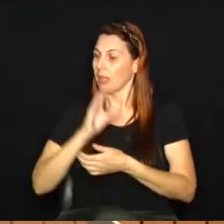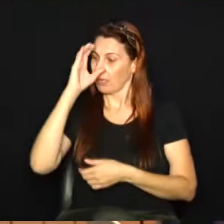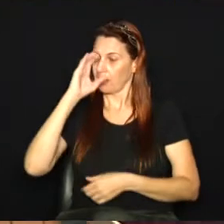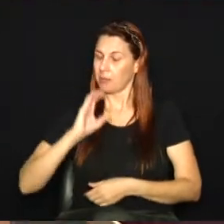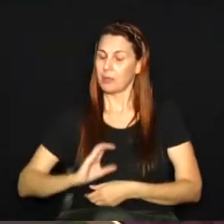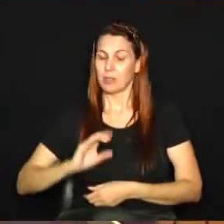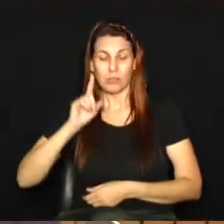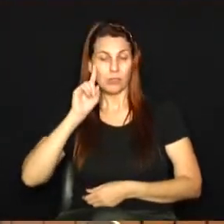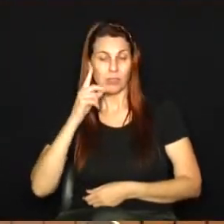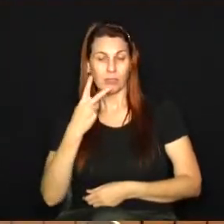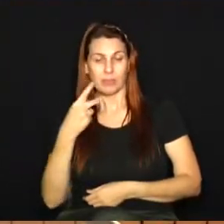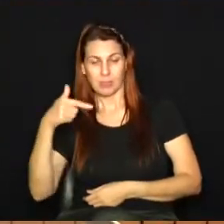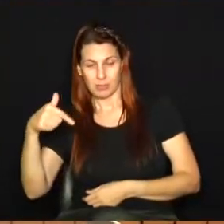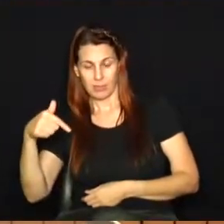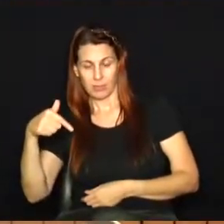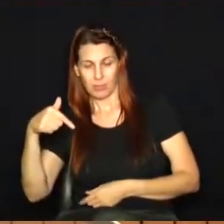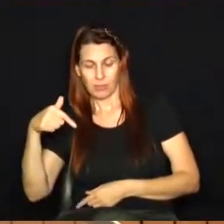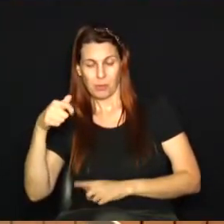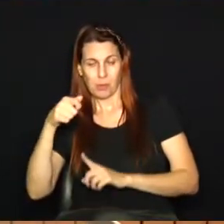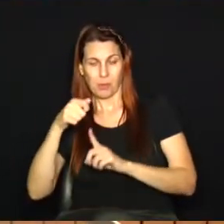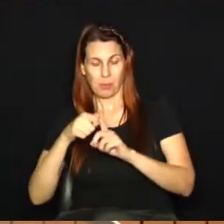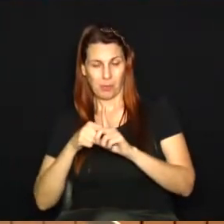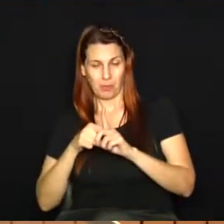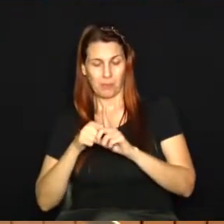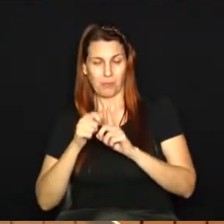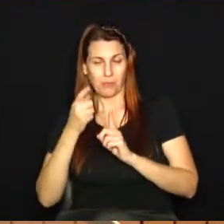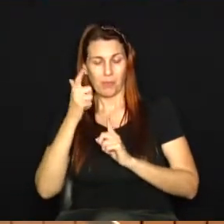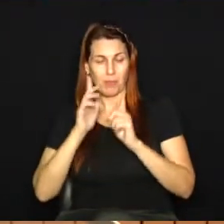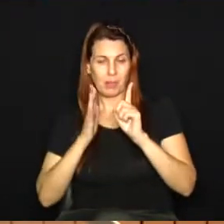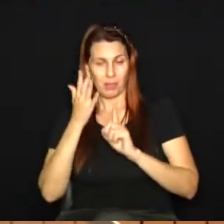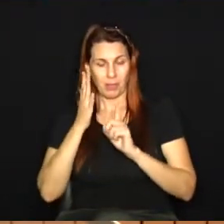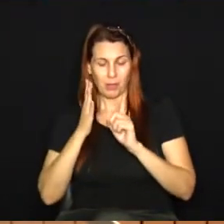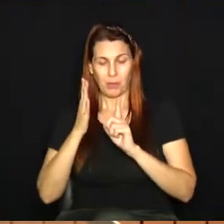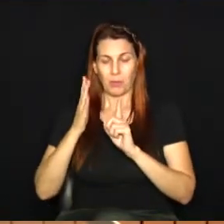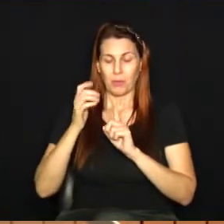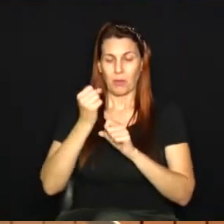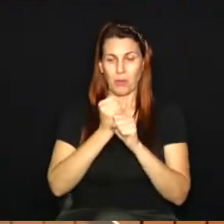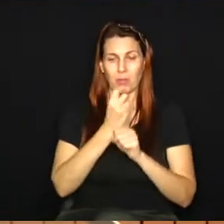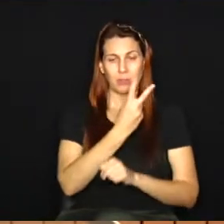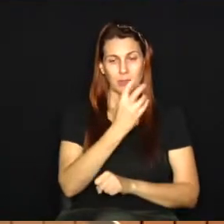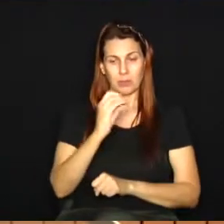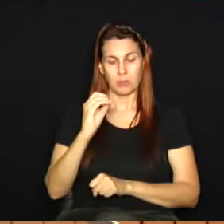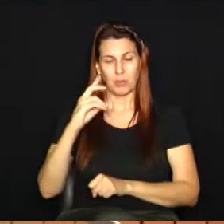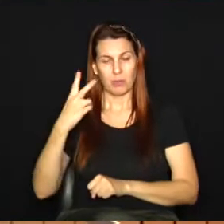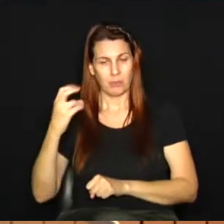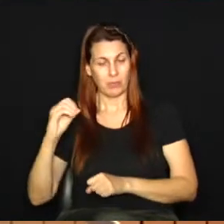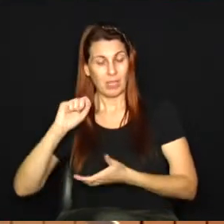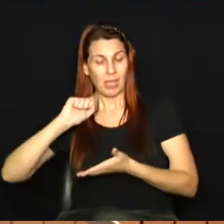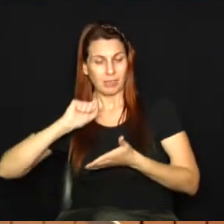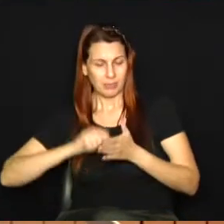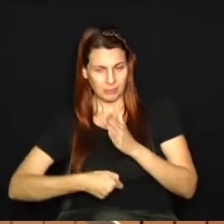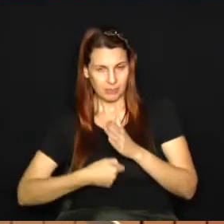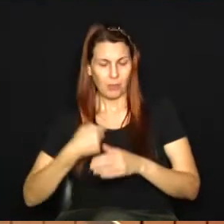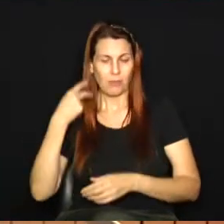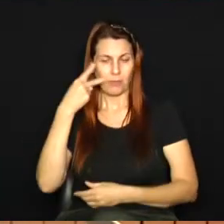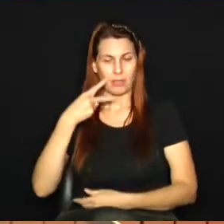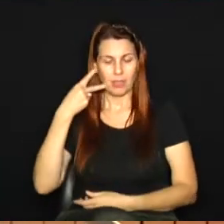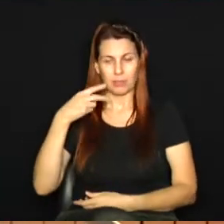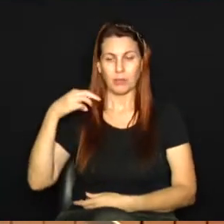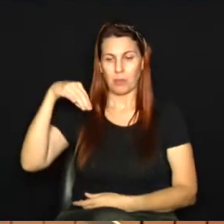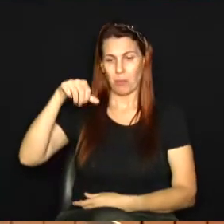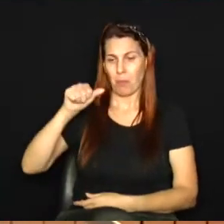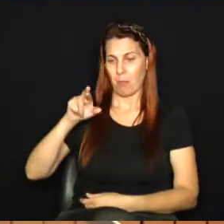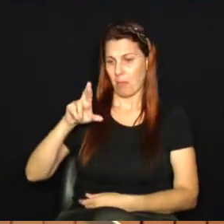27 de fevereiro de 2020, assinam o documento o presidente da Câmara Municipal de Campinas, vereador Marcos